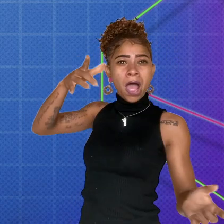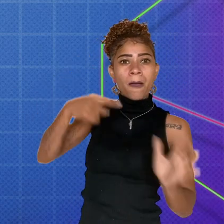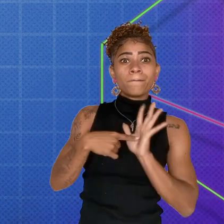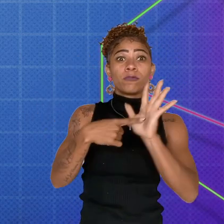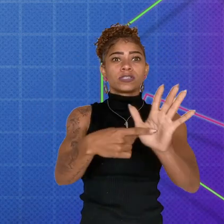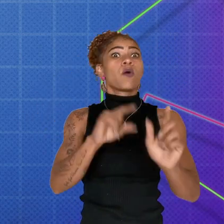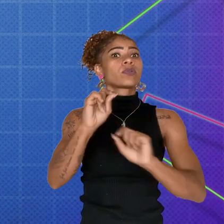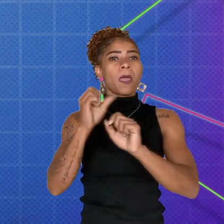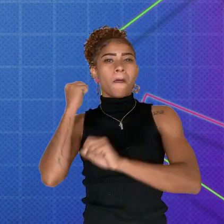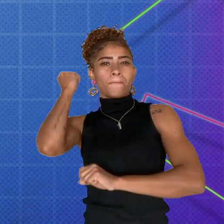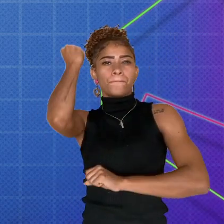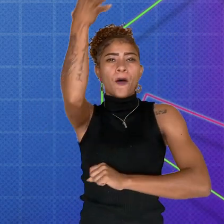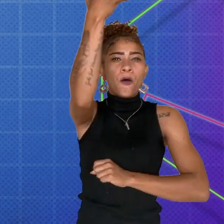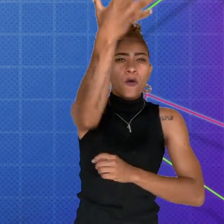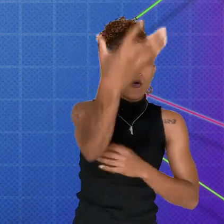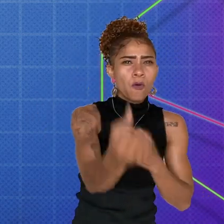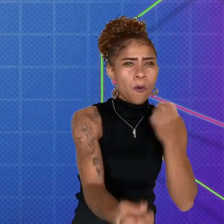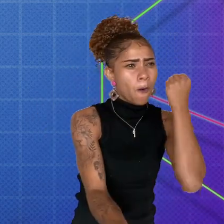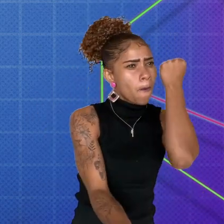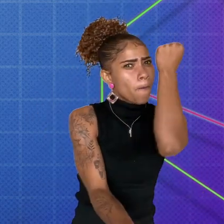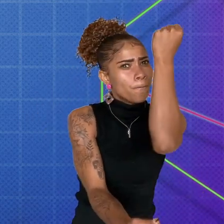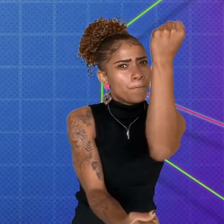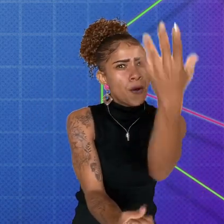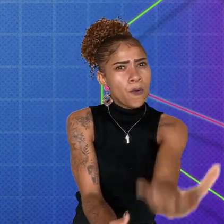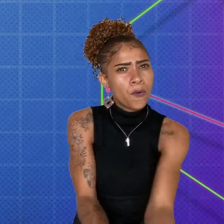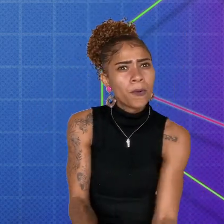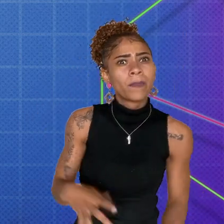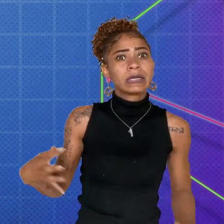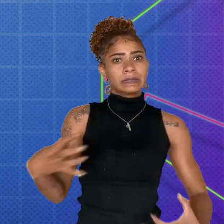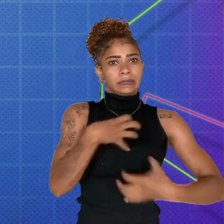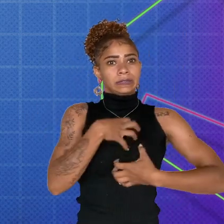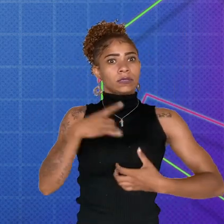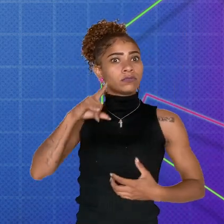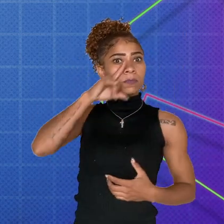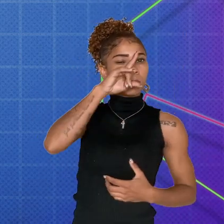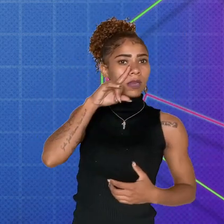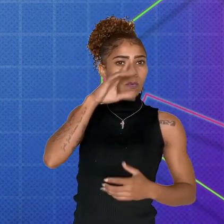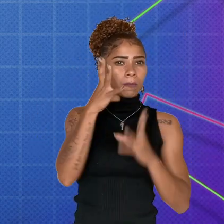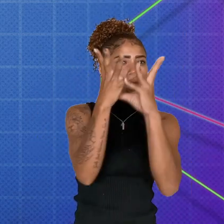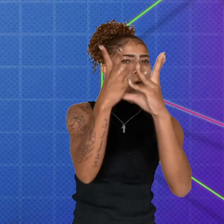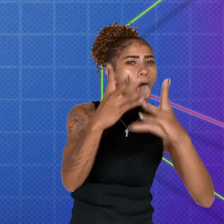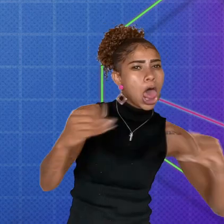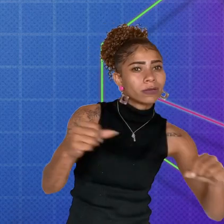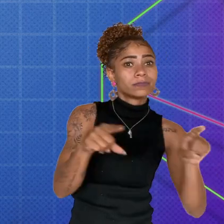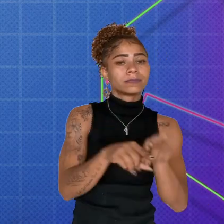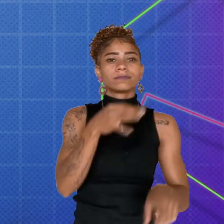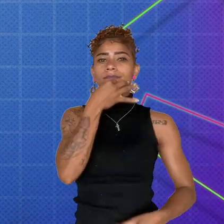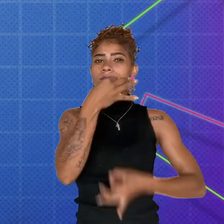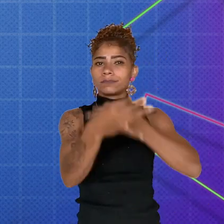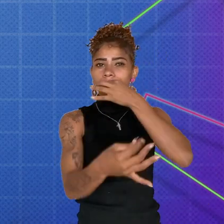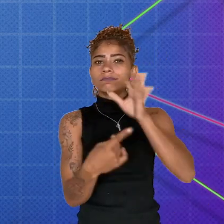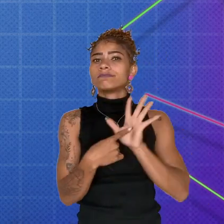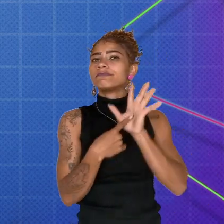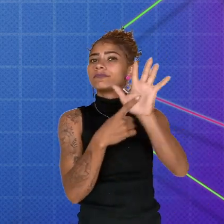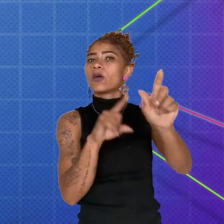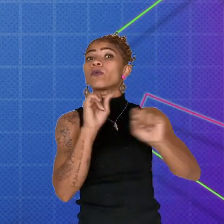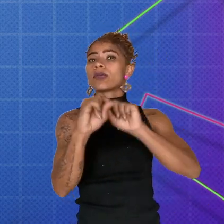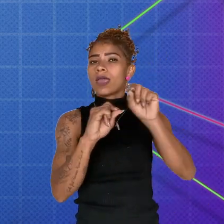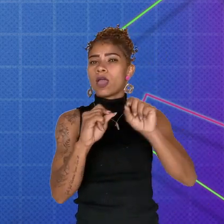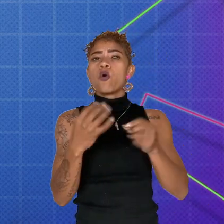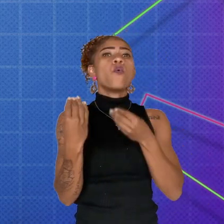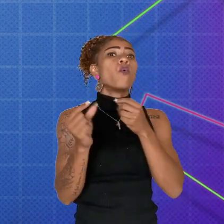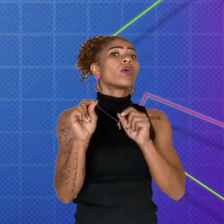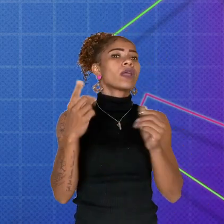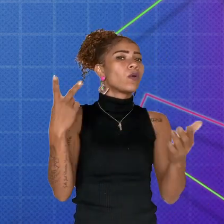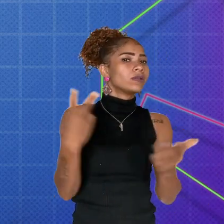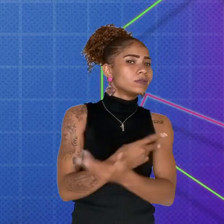para indicar ataques de granadas ou bombas para criar uma sensação de perigo e destruição. Esses sons podem ajudar a transmitir a